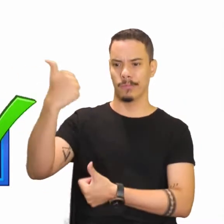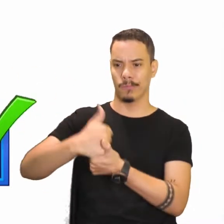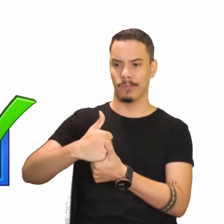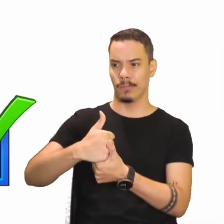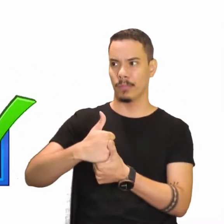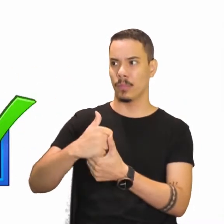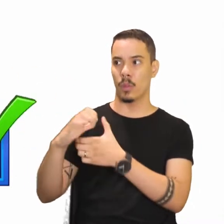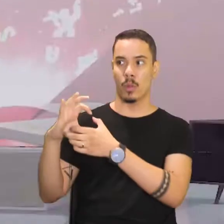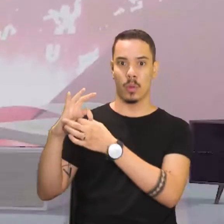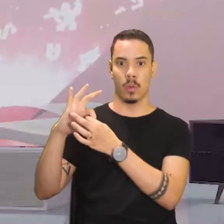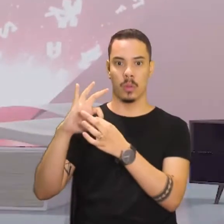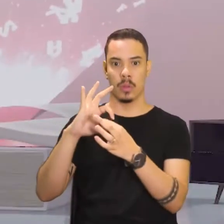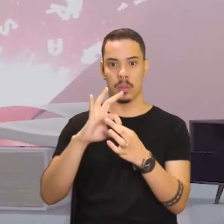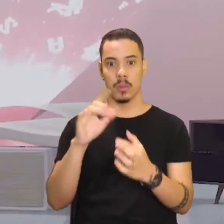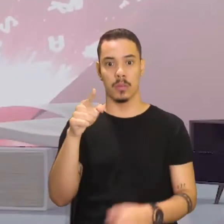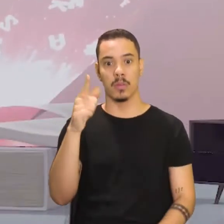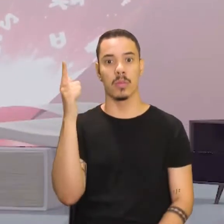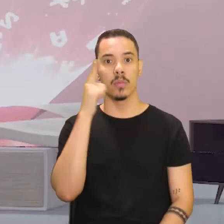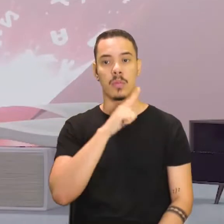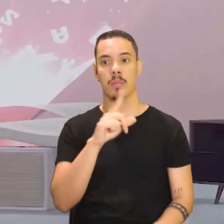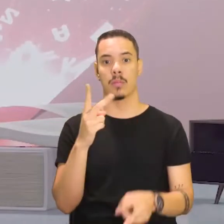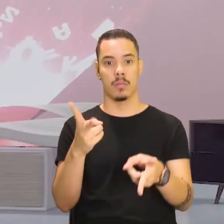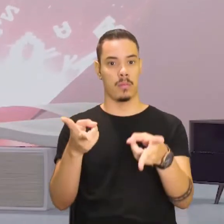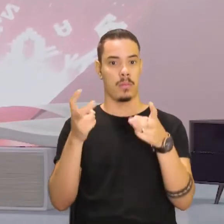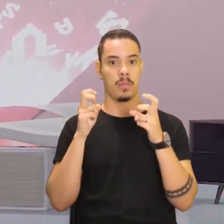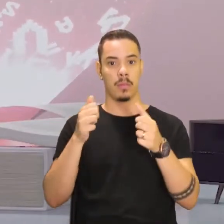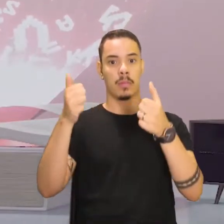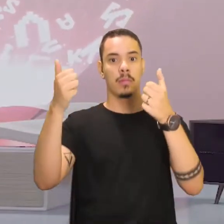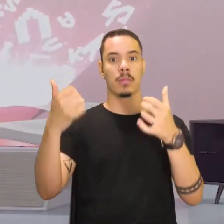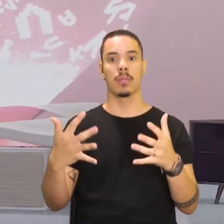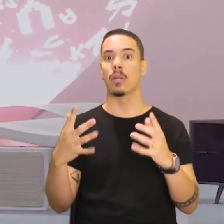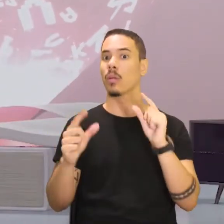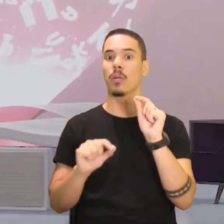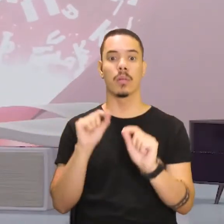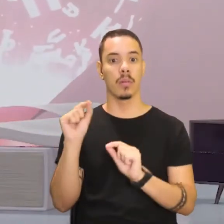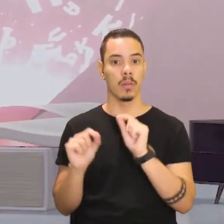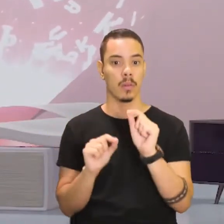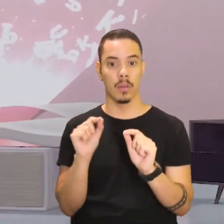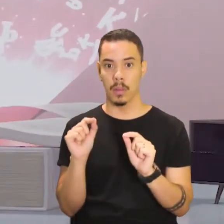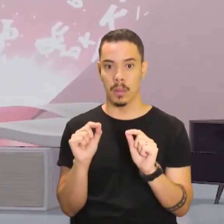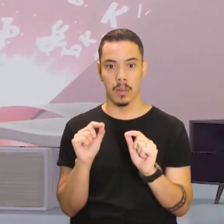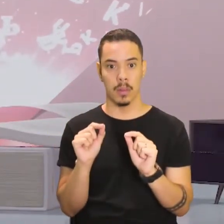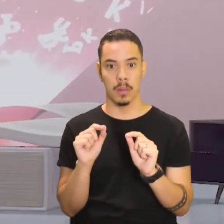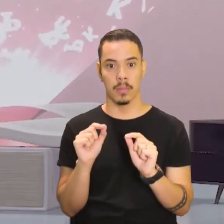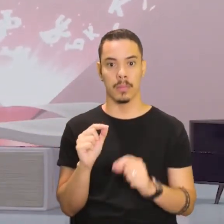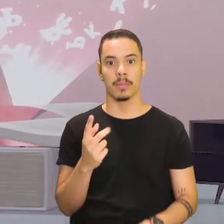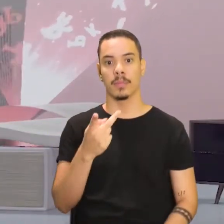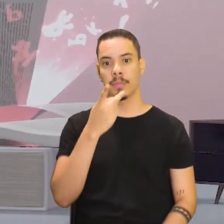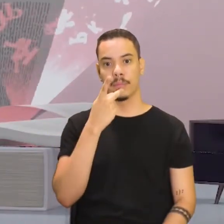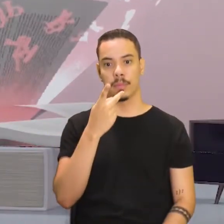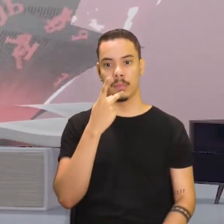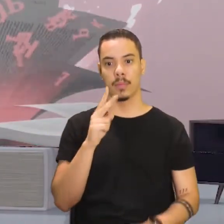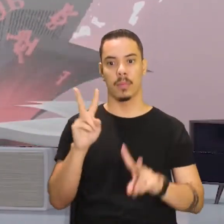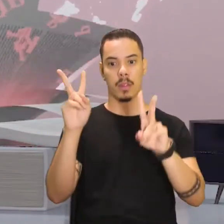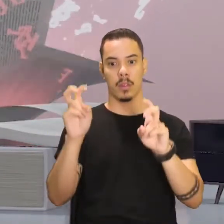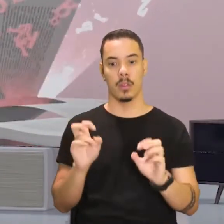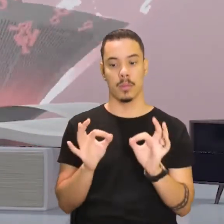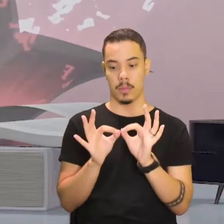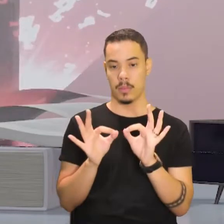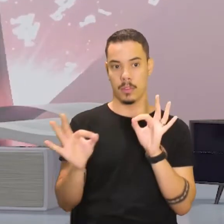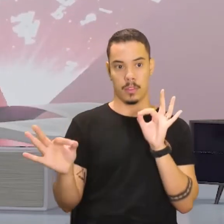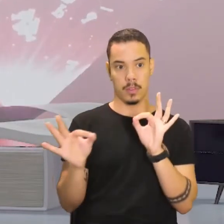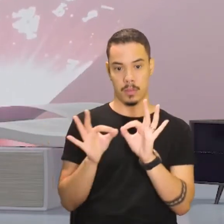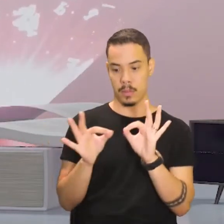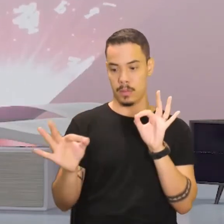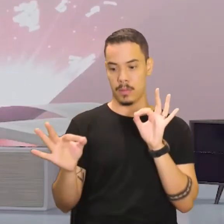pelo contexto, você vai perceber que tá falando do que, amadinho? Tá falando da questão da distância,